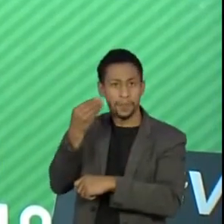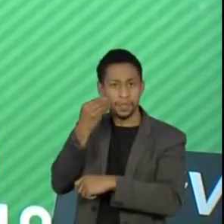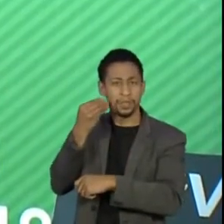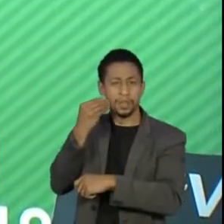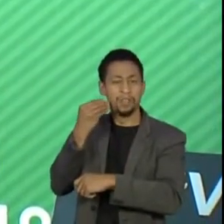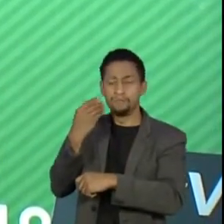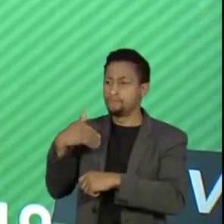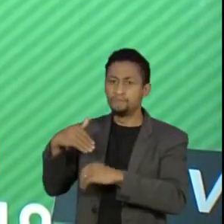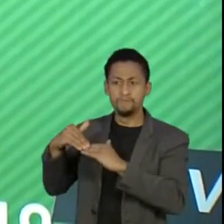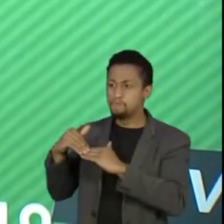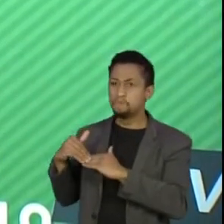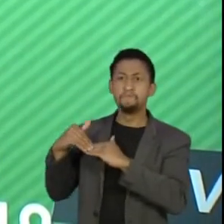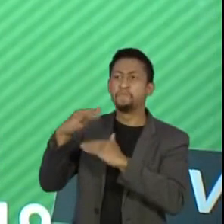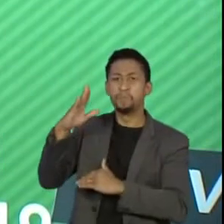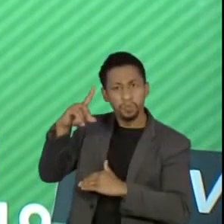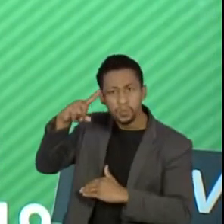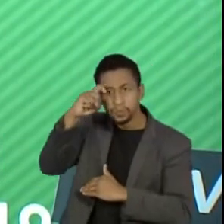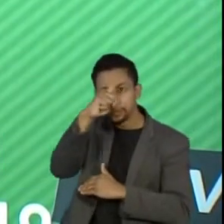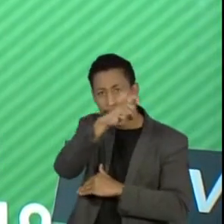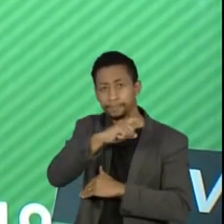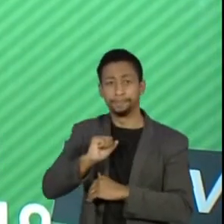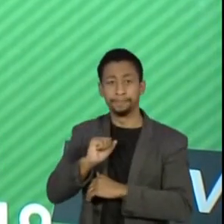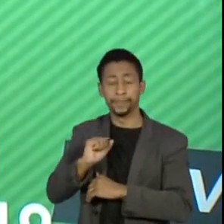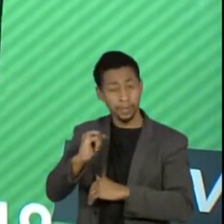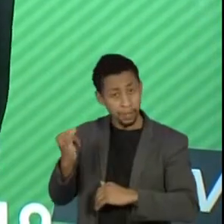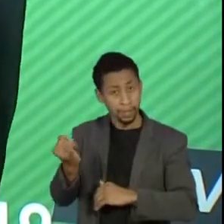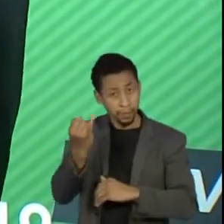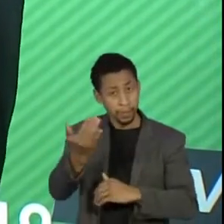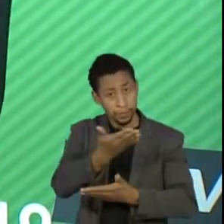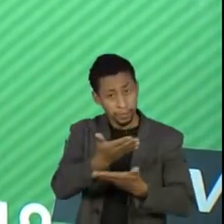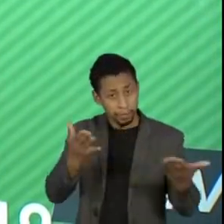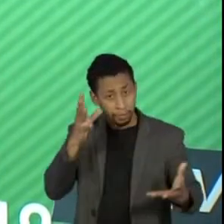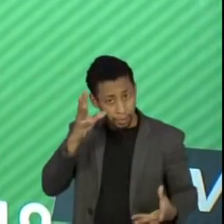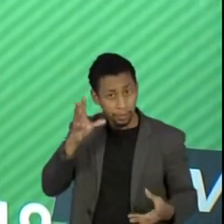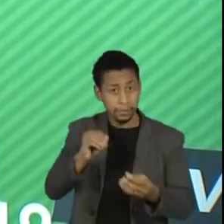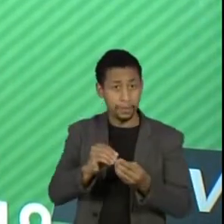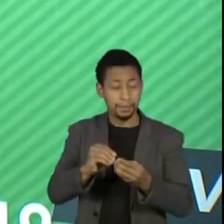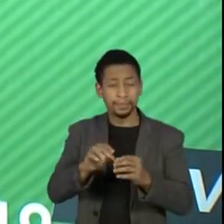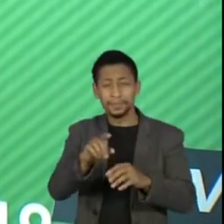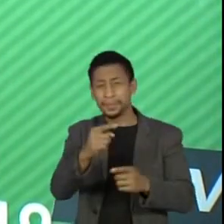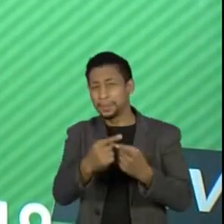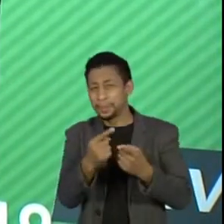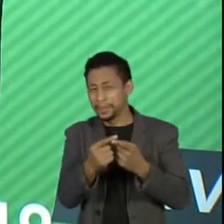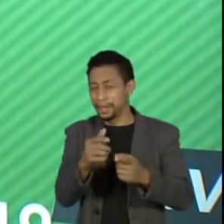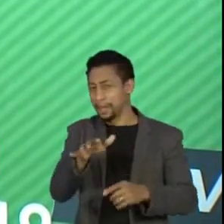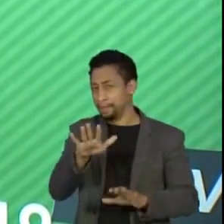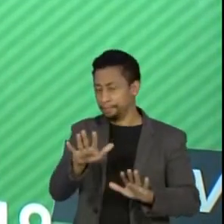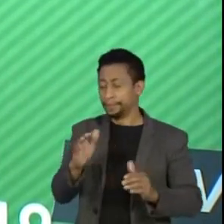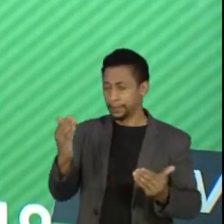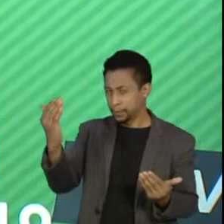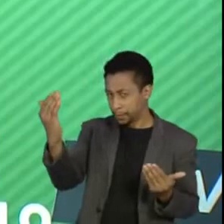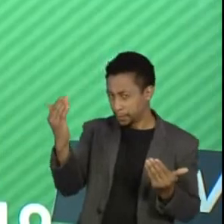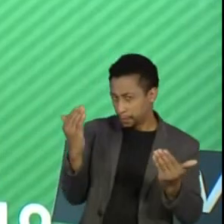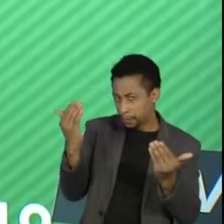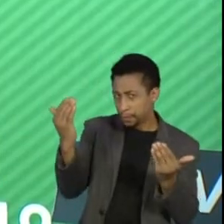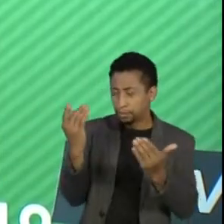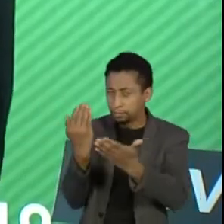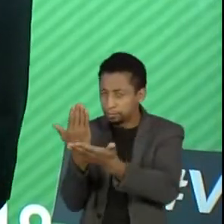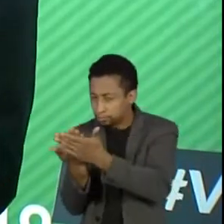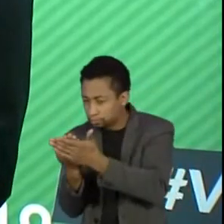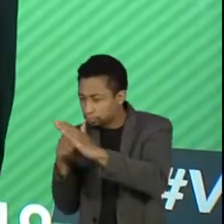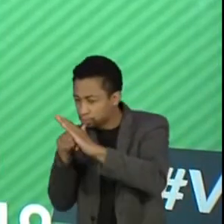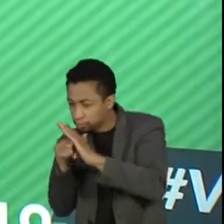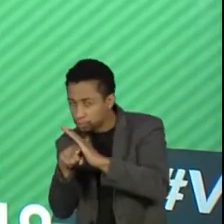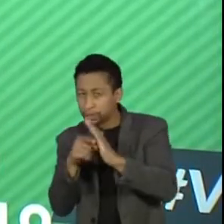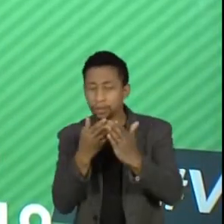alta. E isso é importante salientar, porque isso é mais ou menos que se a gente quer comparar os diferentes estudos, isso é